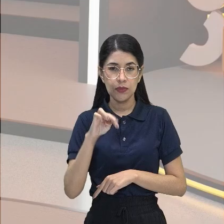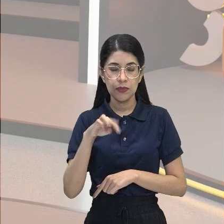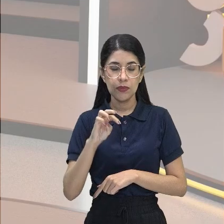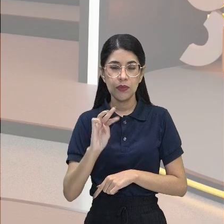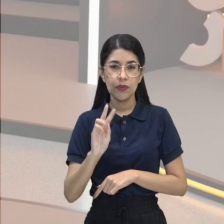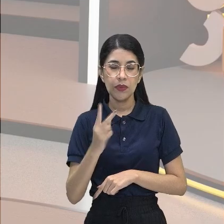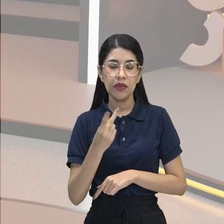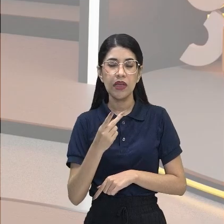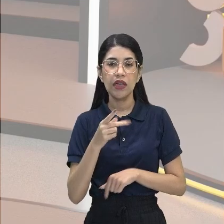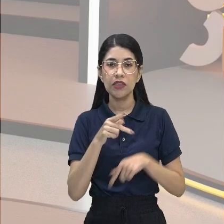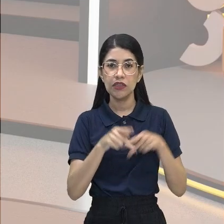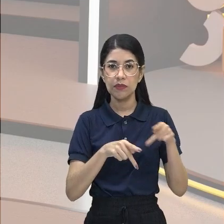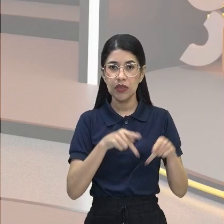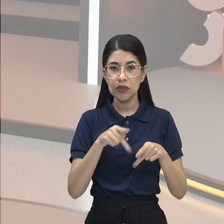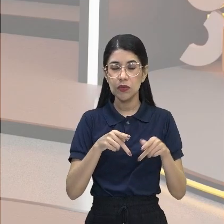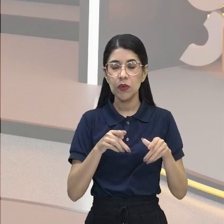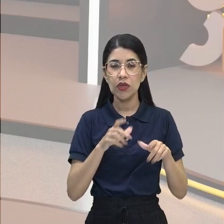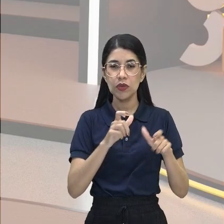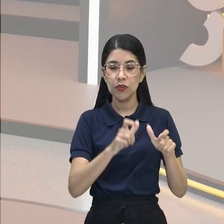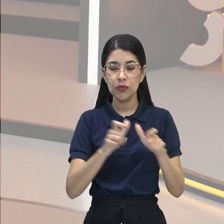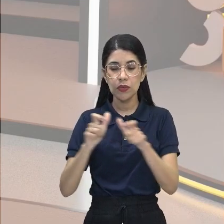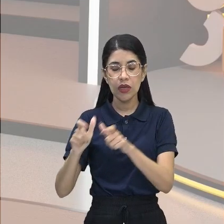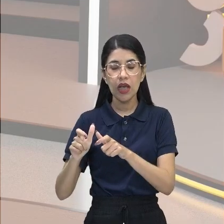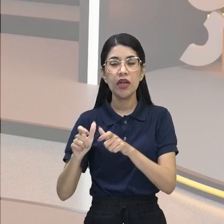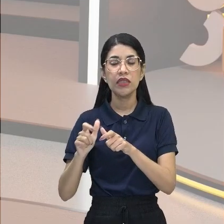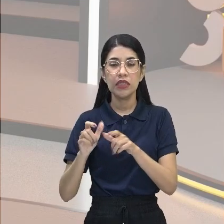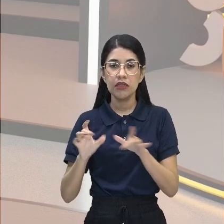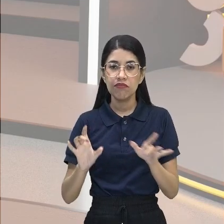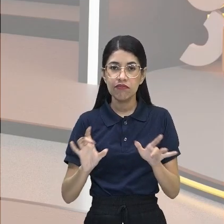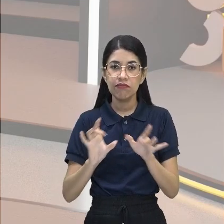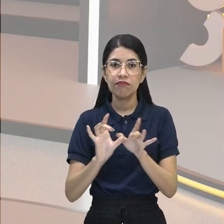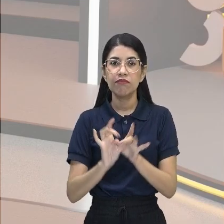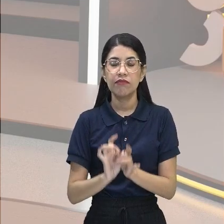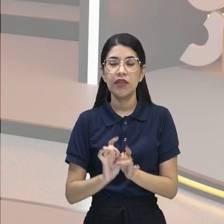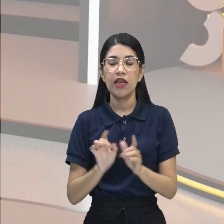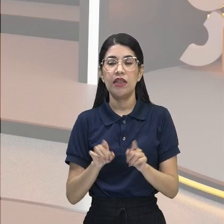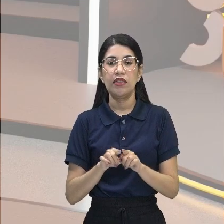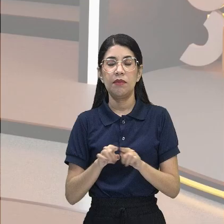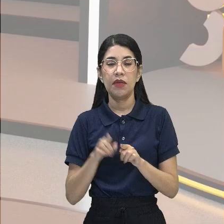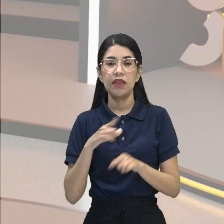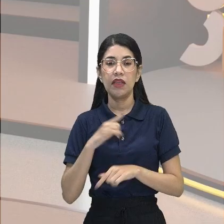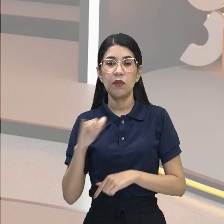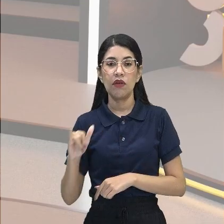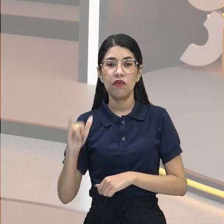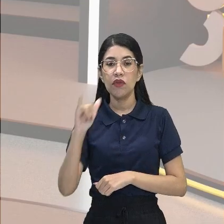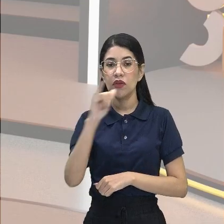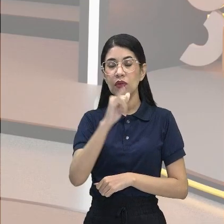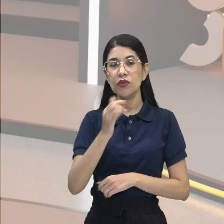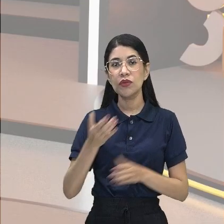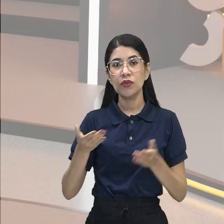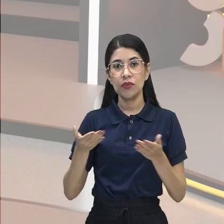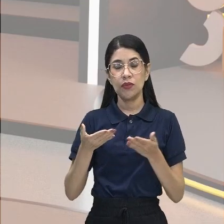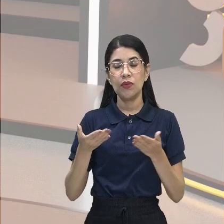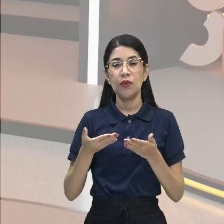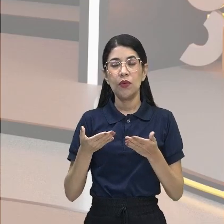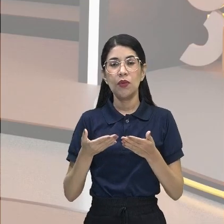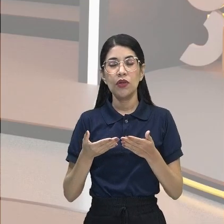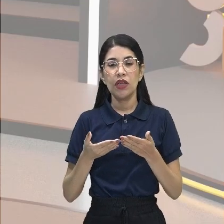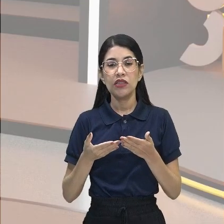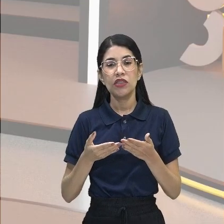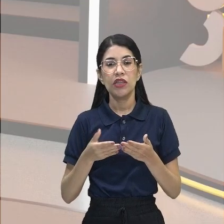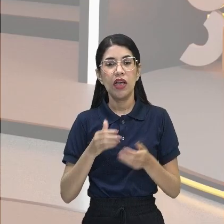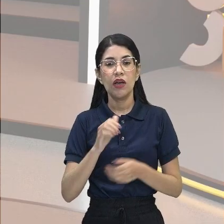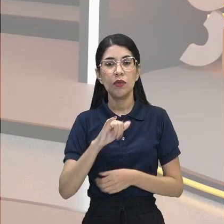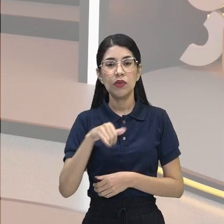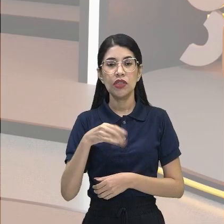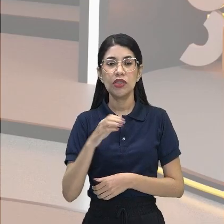lugares e as pessoas vão se conectar. E aí a gente tem aqui também os aviões atuais, né, os aviões a jatos, por